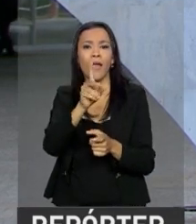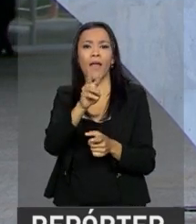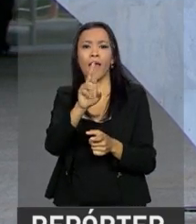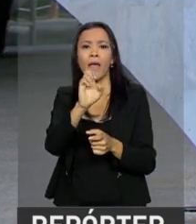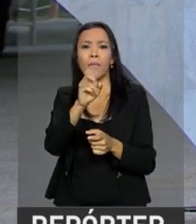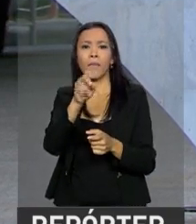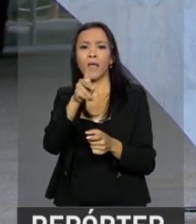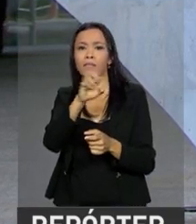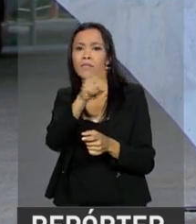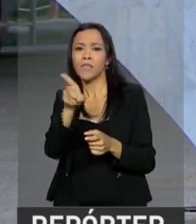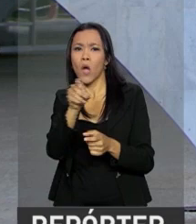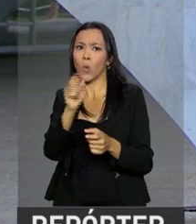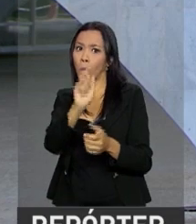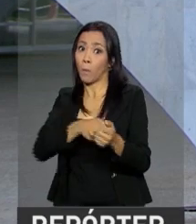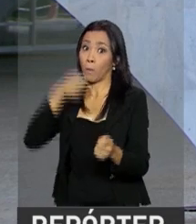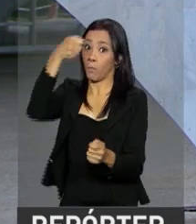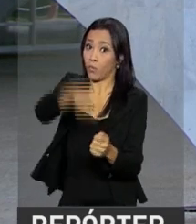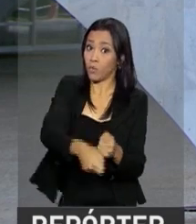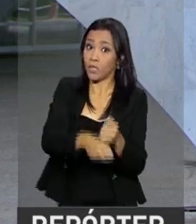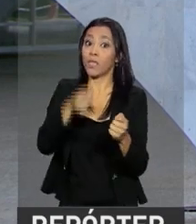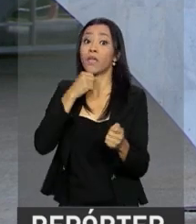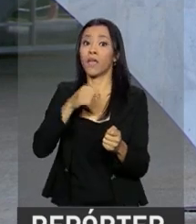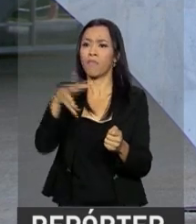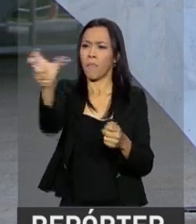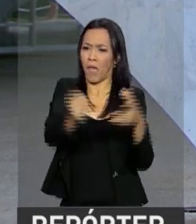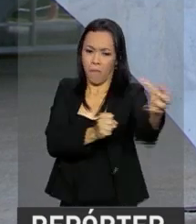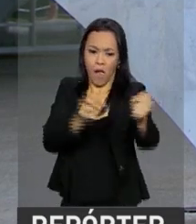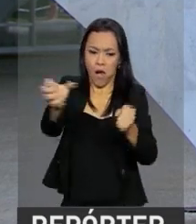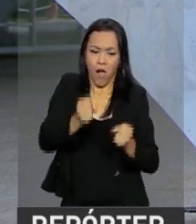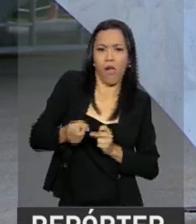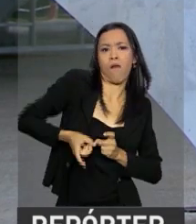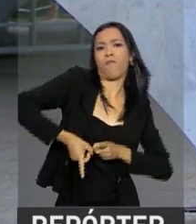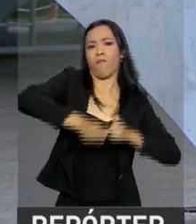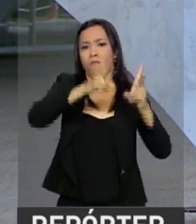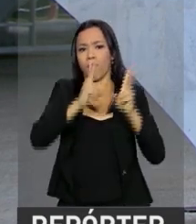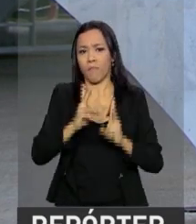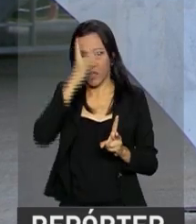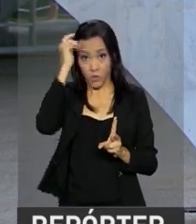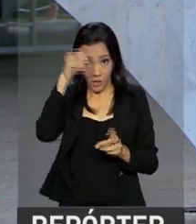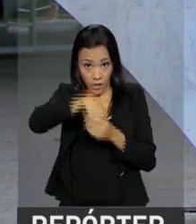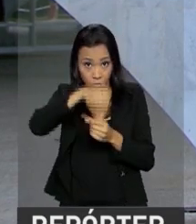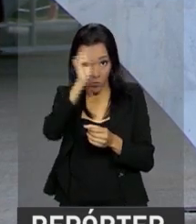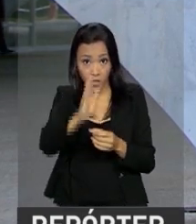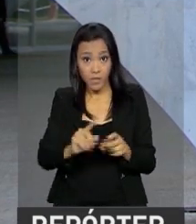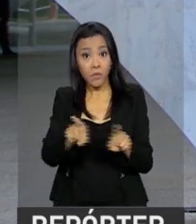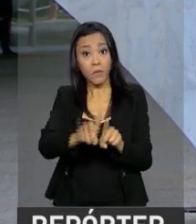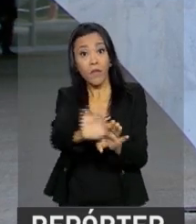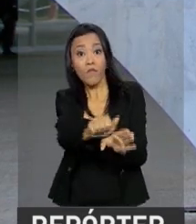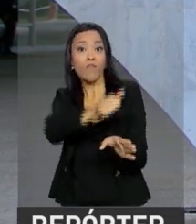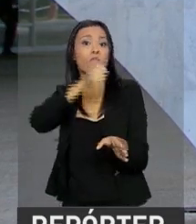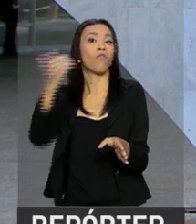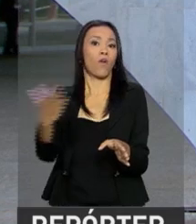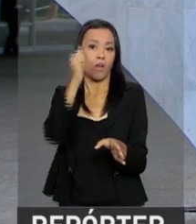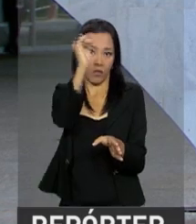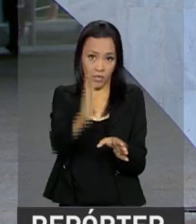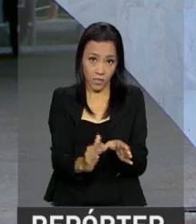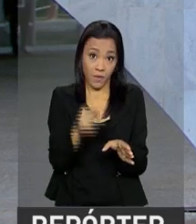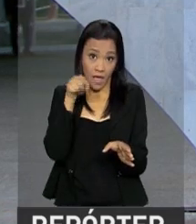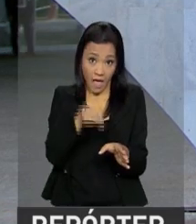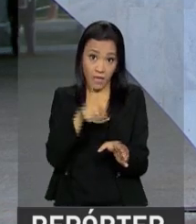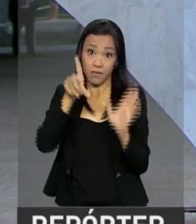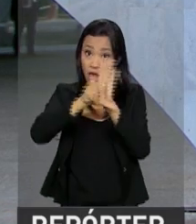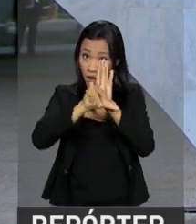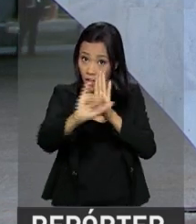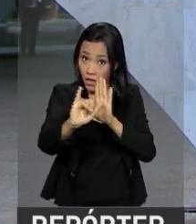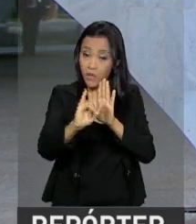punições para quem comete o crime de tráfico de pessoas, tanto doméstico aqui dentro do Brasil quanto internacional. A sanção da